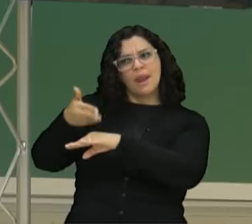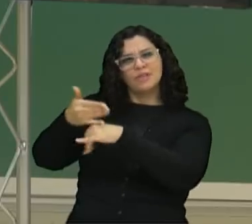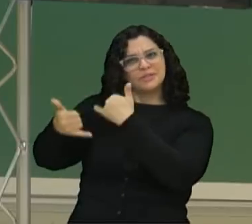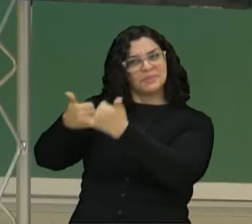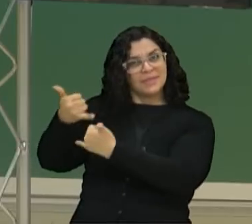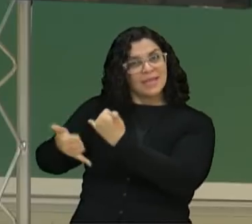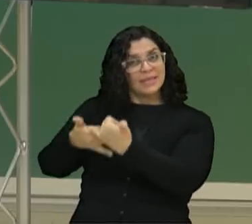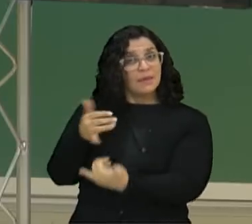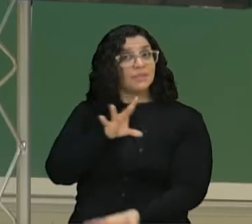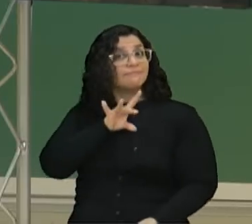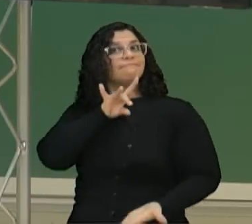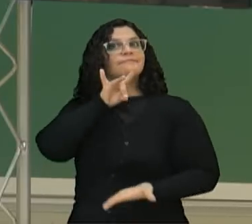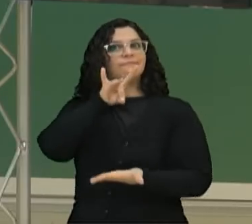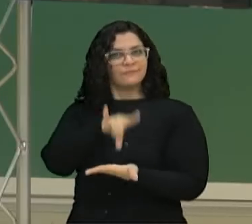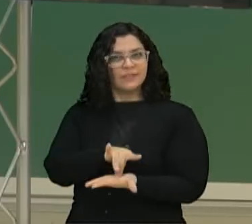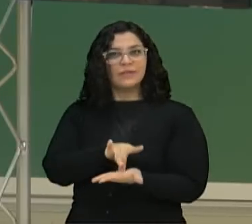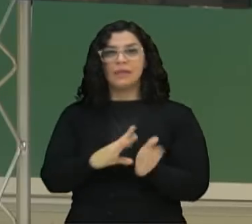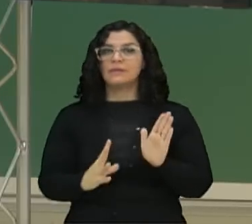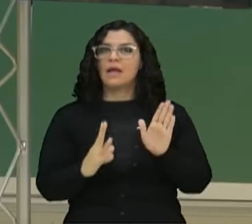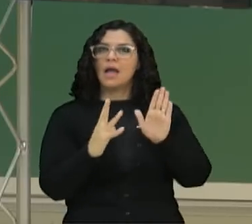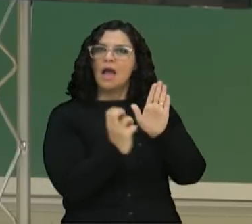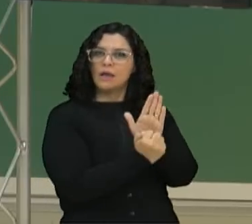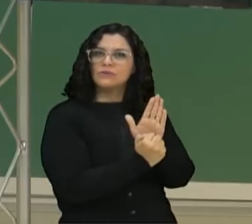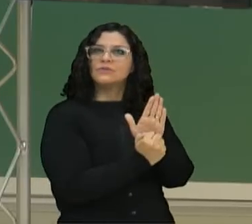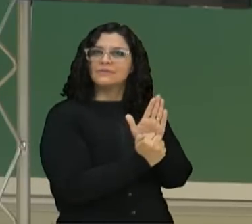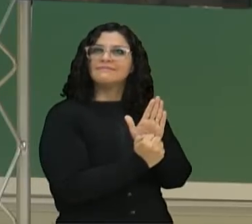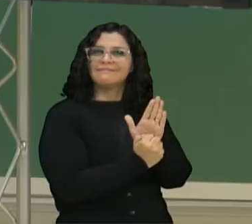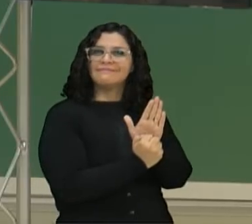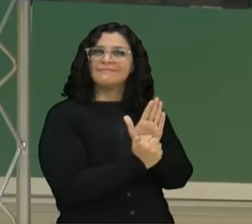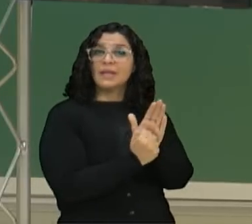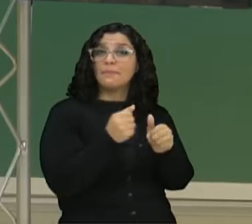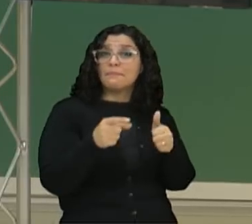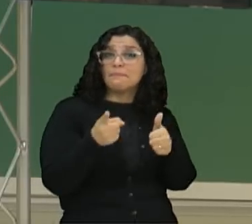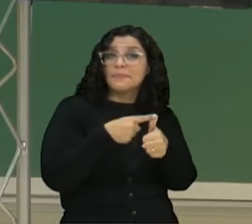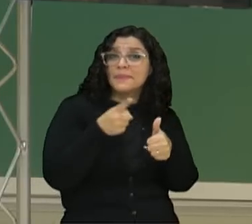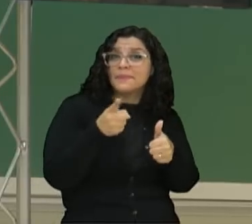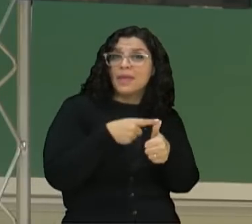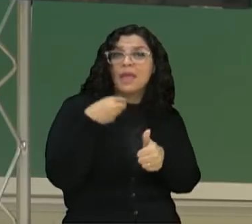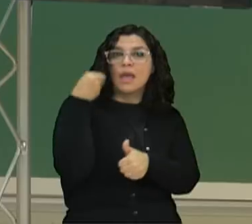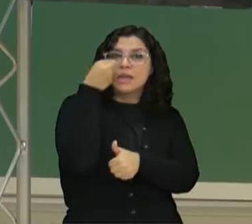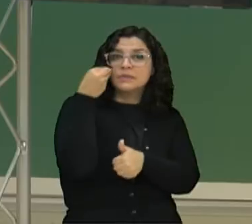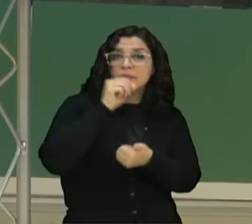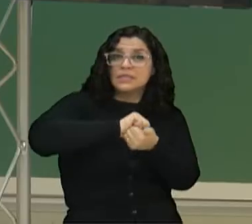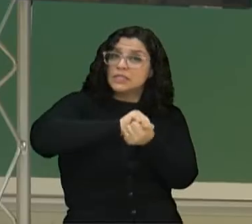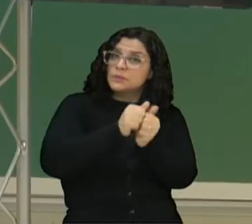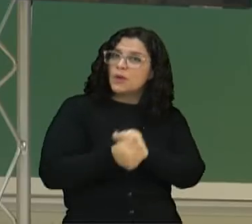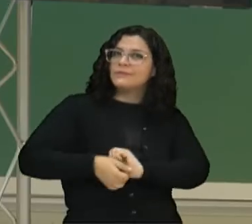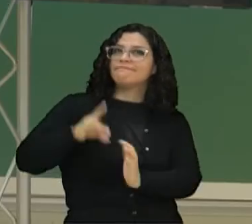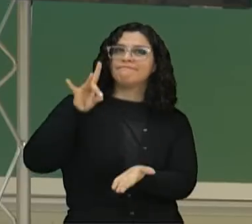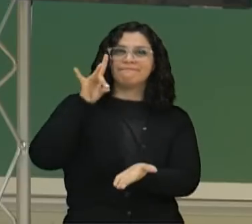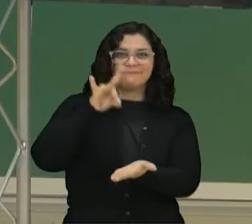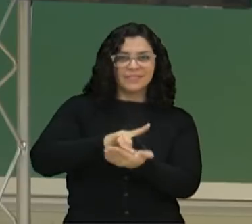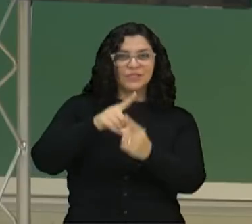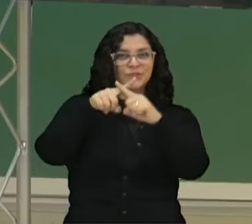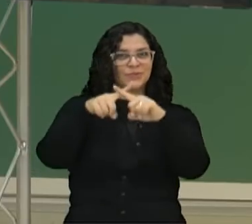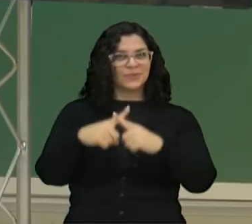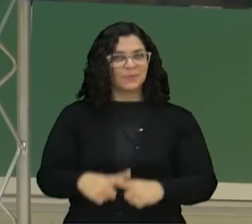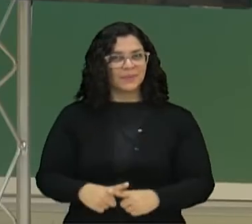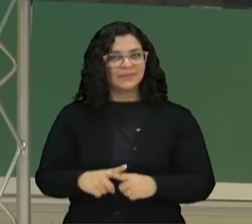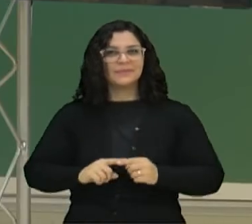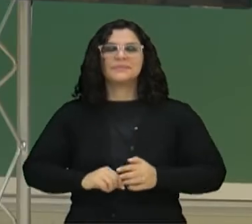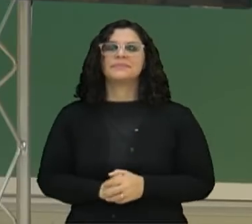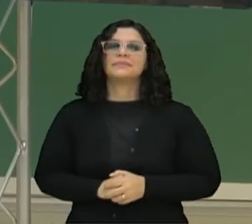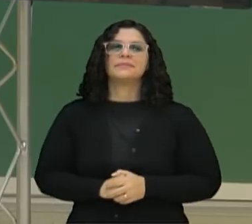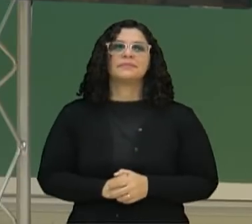como brincadeira e aqui foi registrada, então, essa primeira atividade desportiva, competitiva de